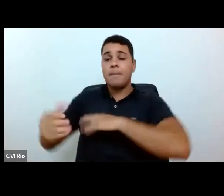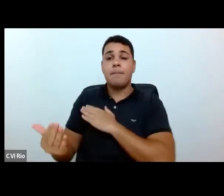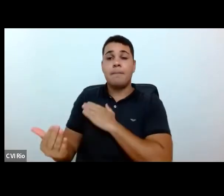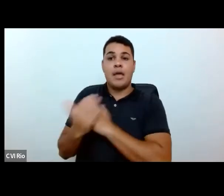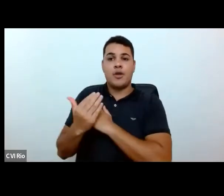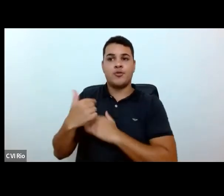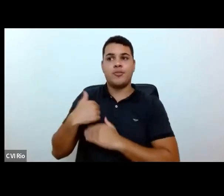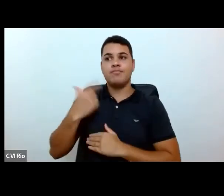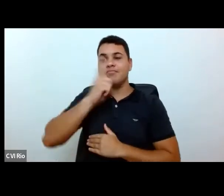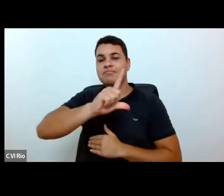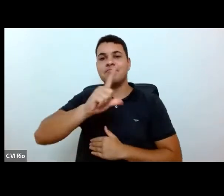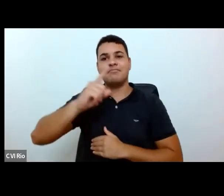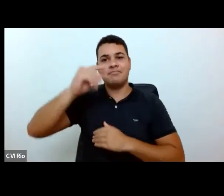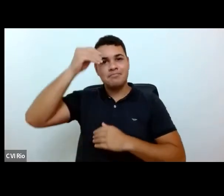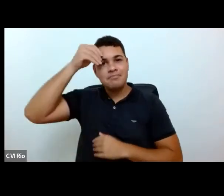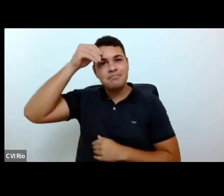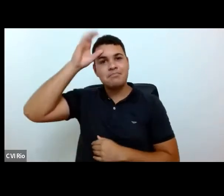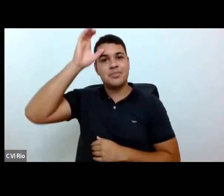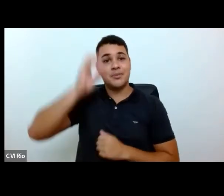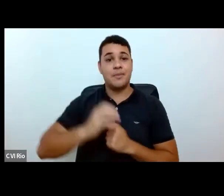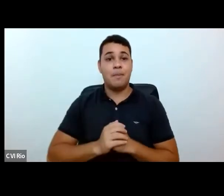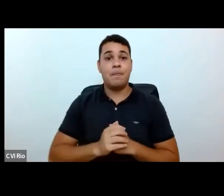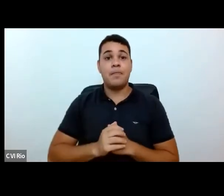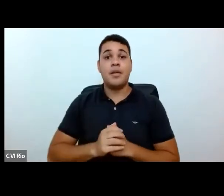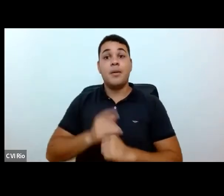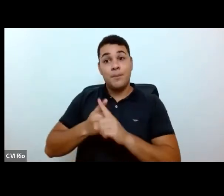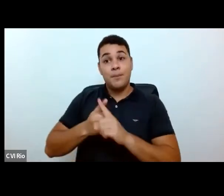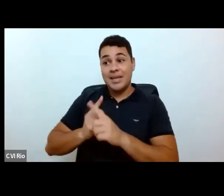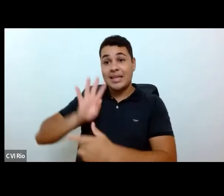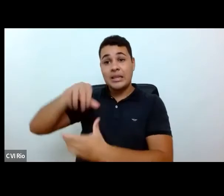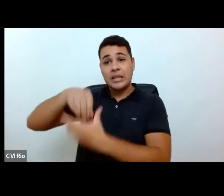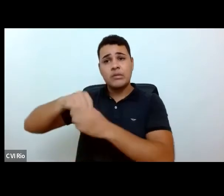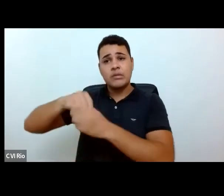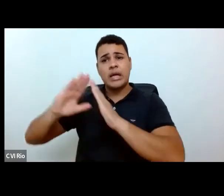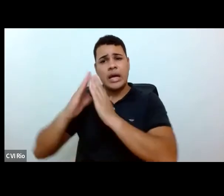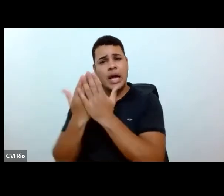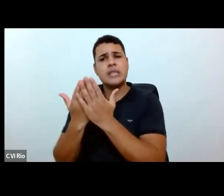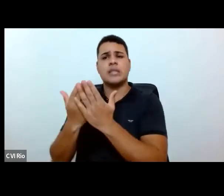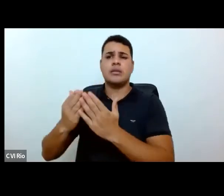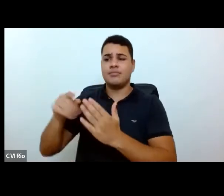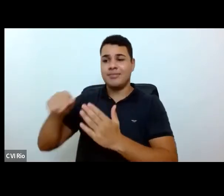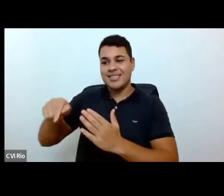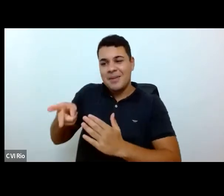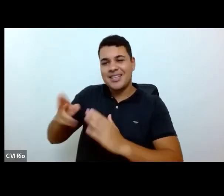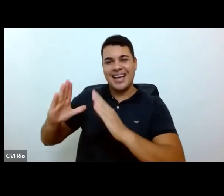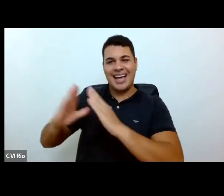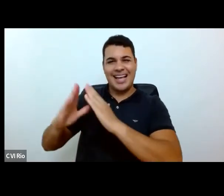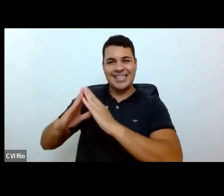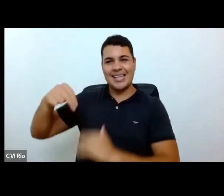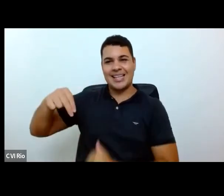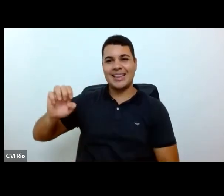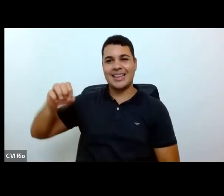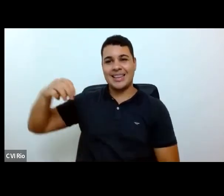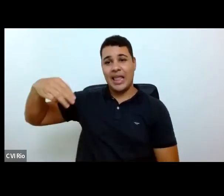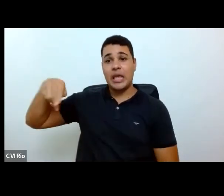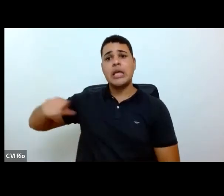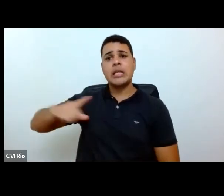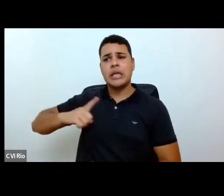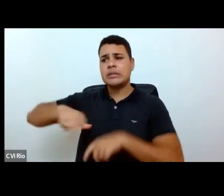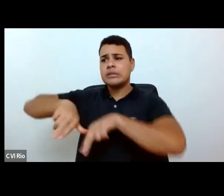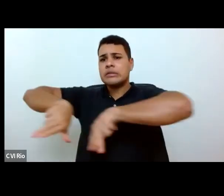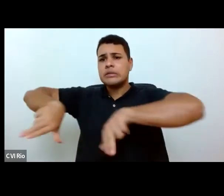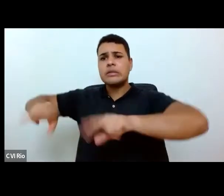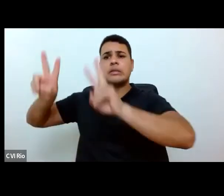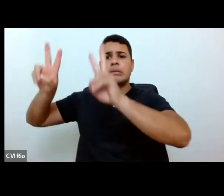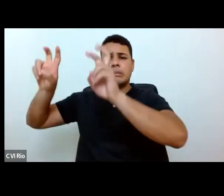potentes de troca que a Casa NEM realiza são fundamentais para a gente destruir,